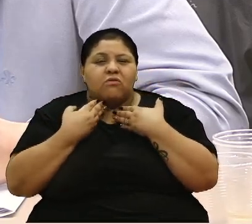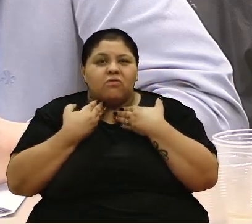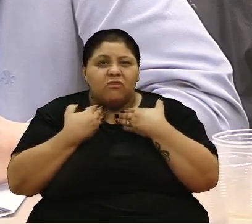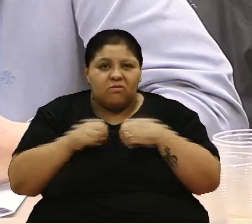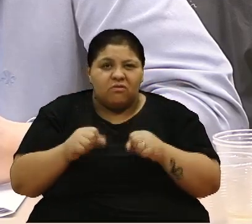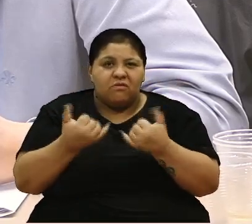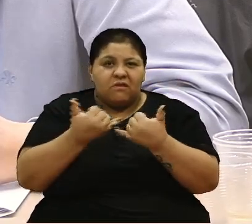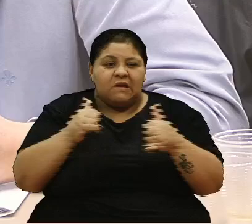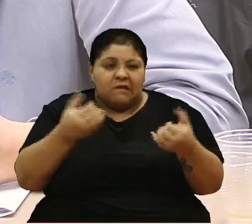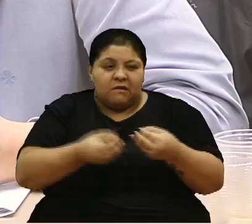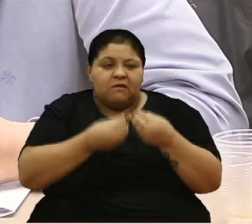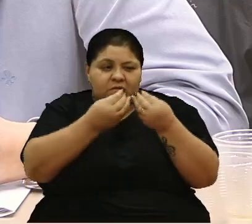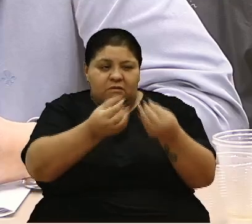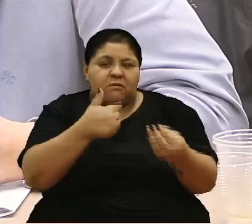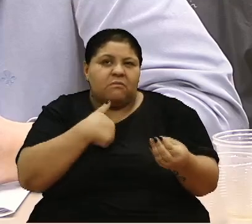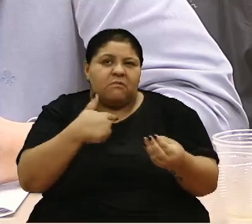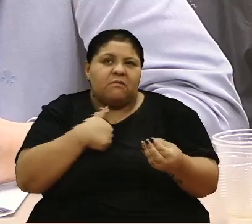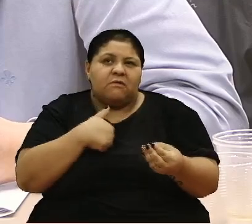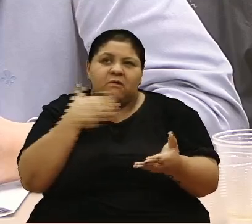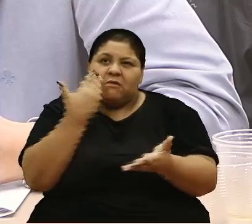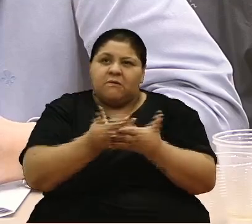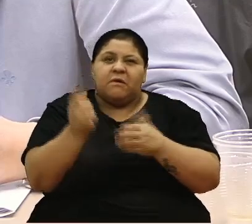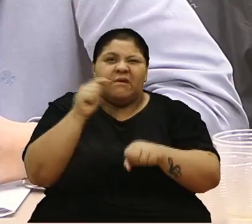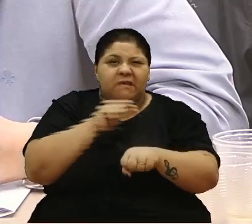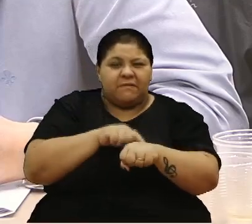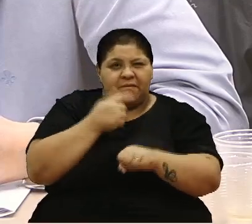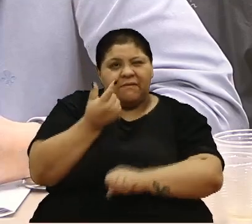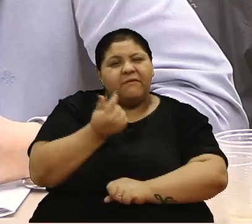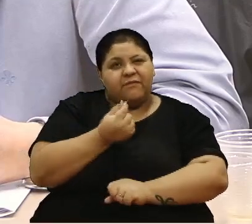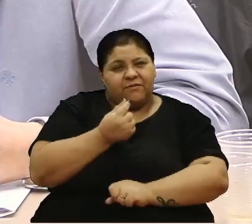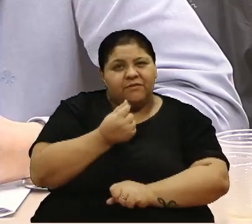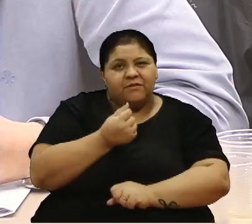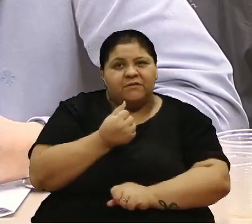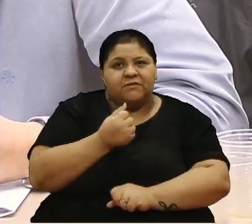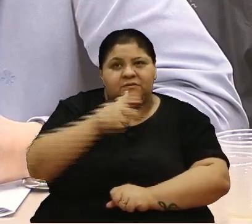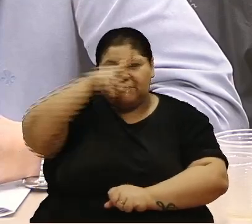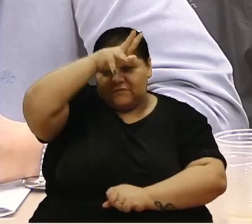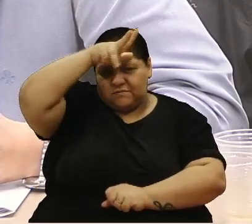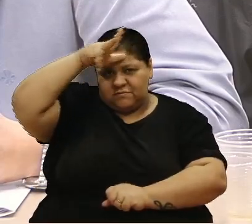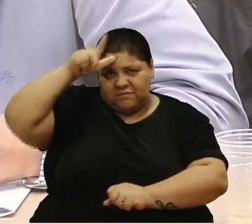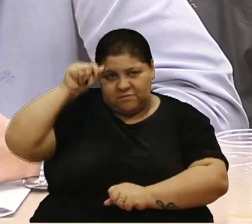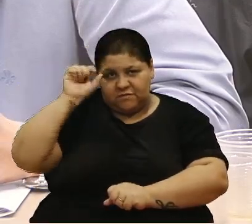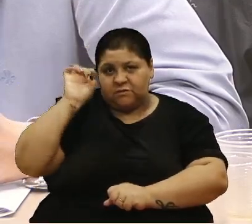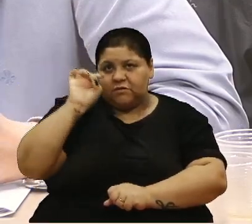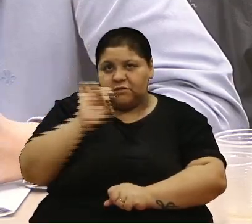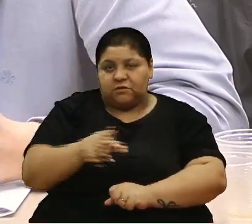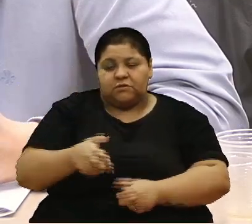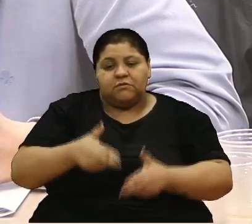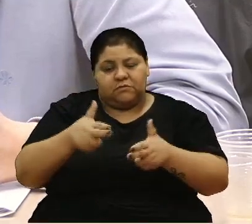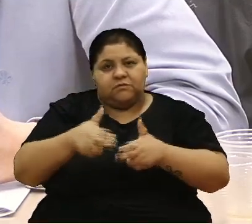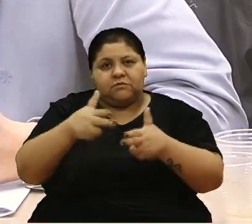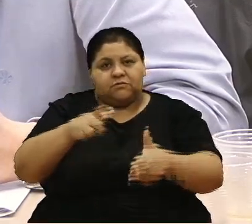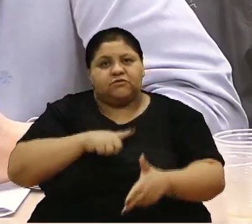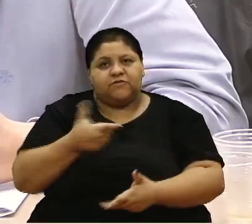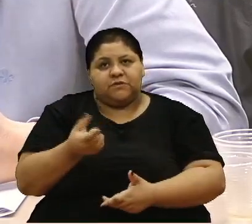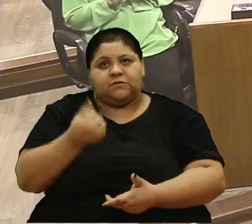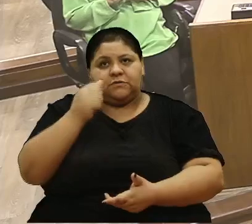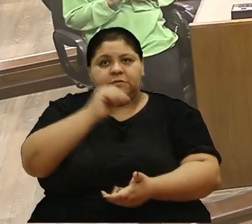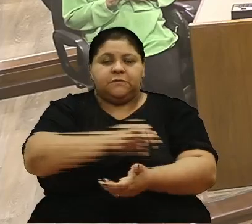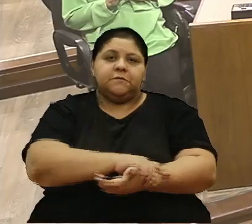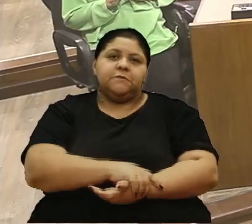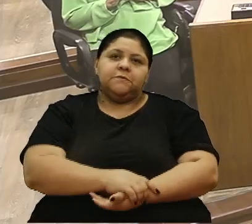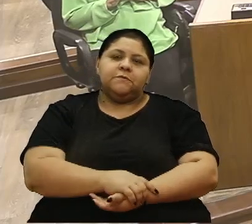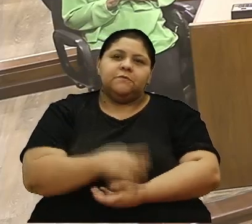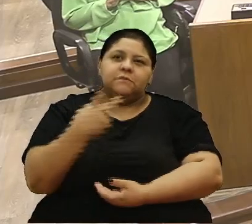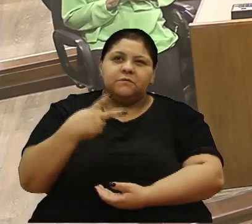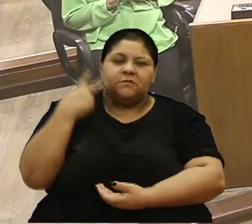que eles depositaram, para mim já é perca de tempo e de dinheiro para a questão do município. Então, seria isso sobre a questão do trem, mesmo que não tivesse dinheiro.